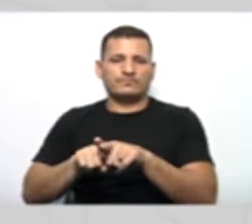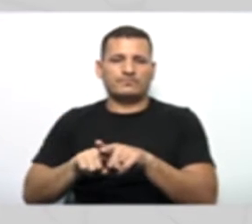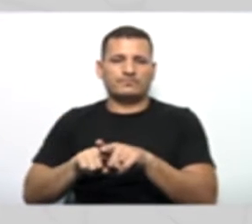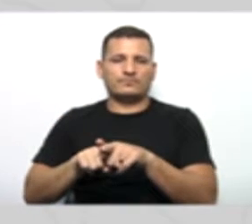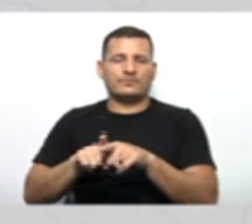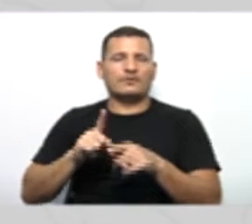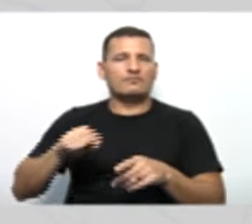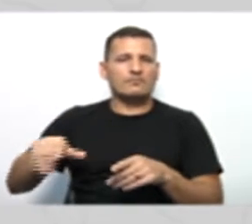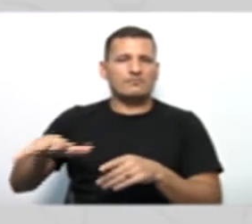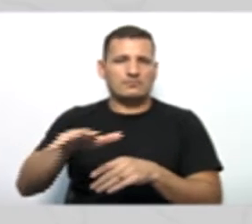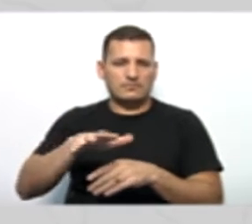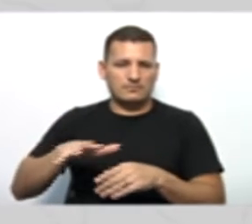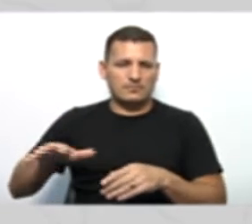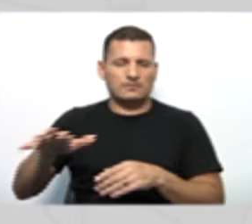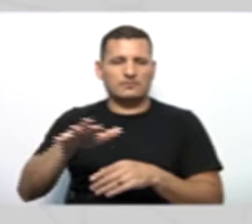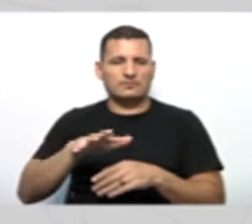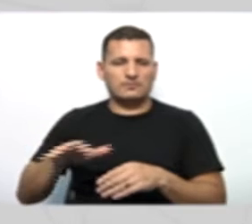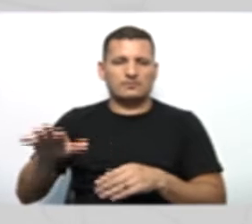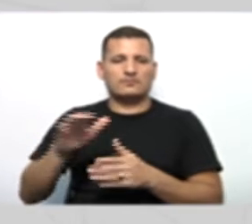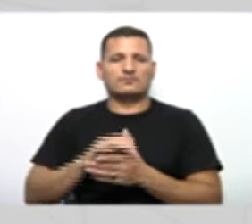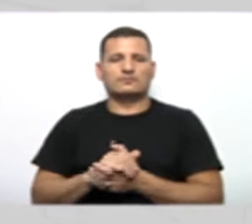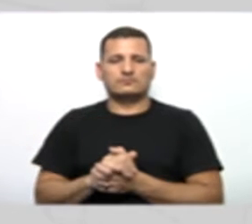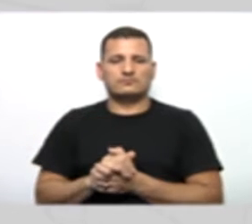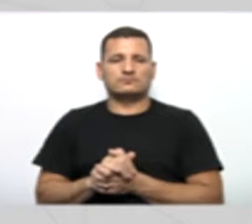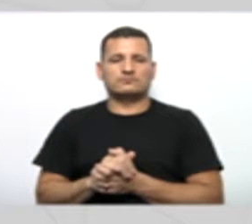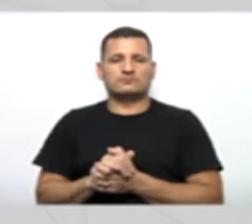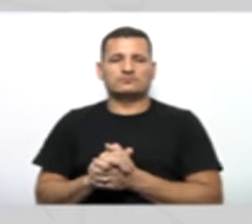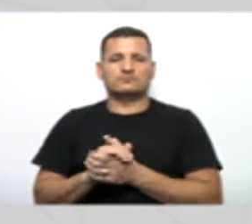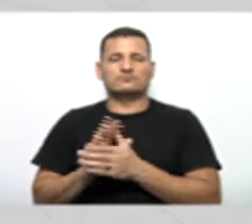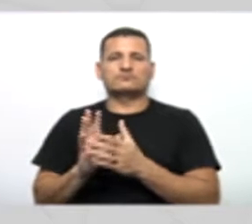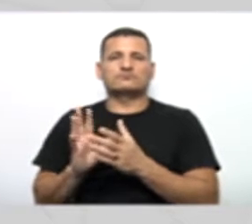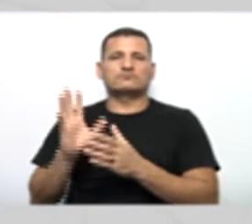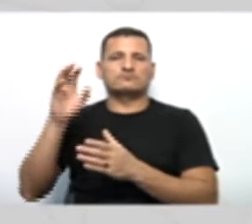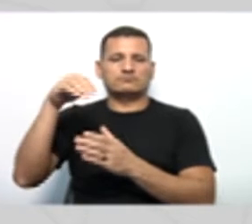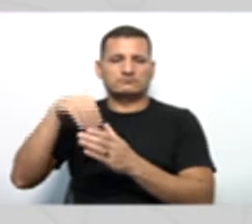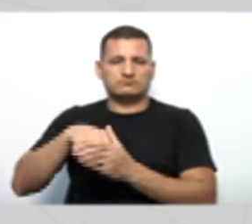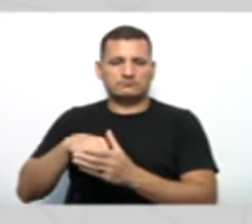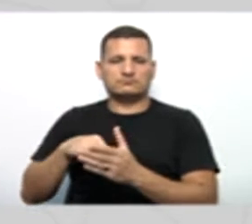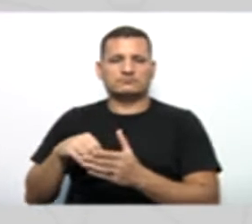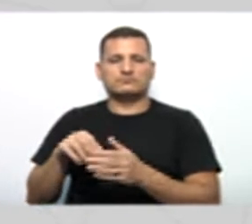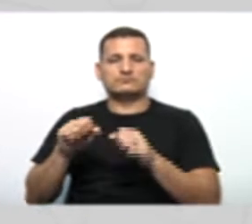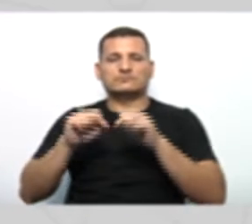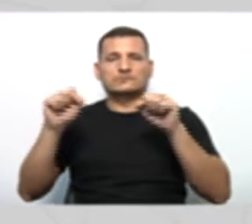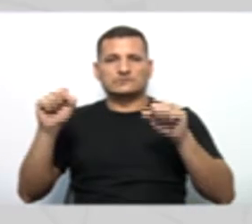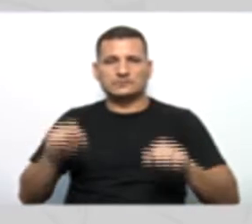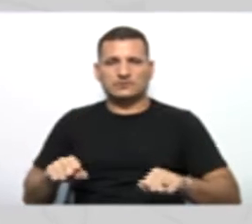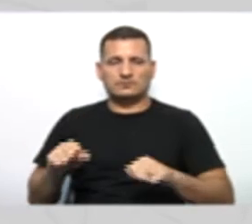por intermédio da implementação de um sistema de gestão ambiental.